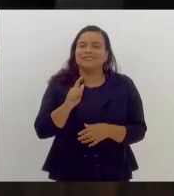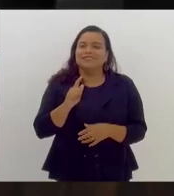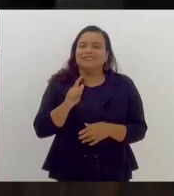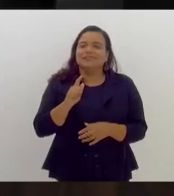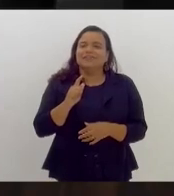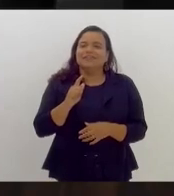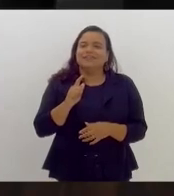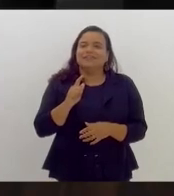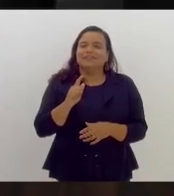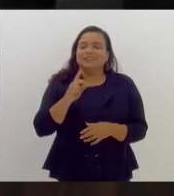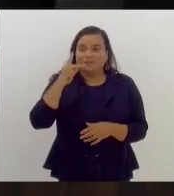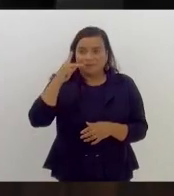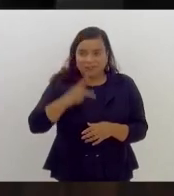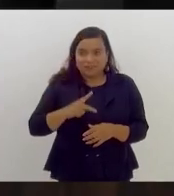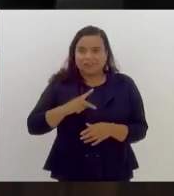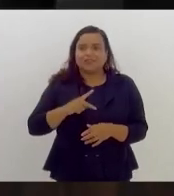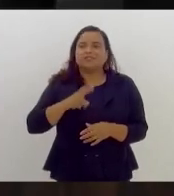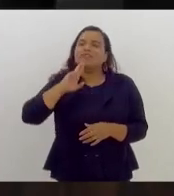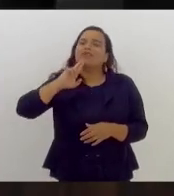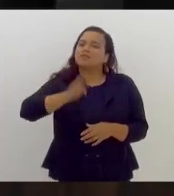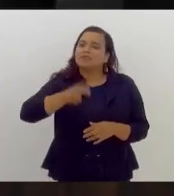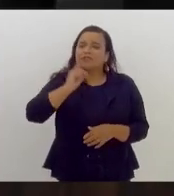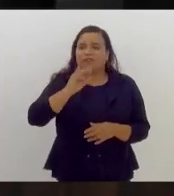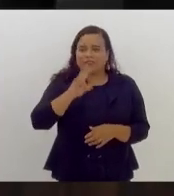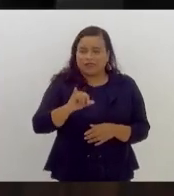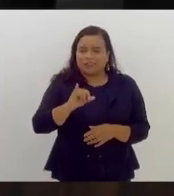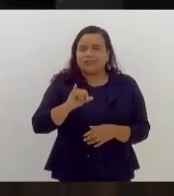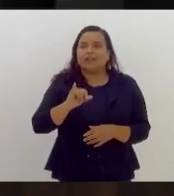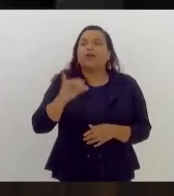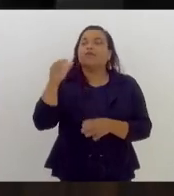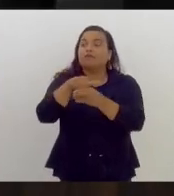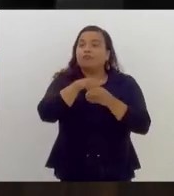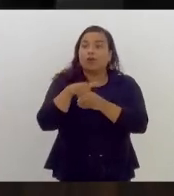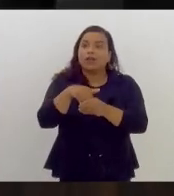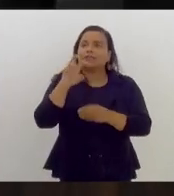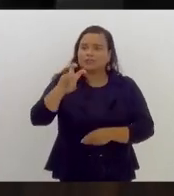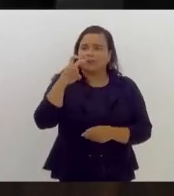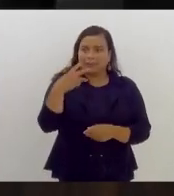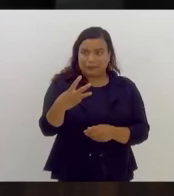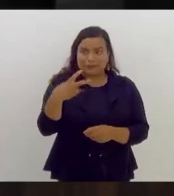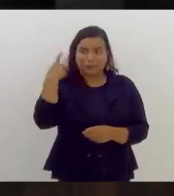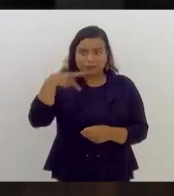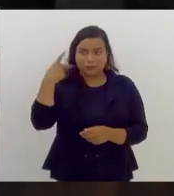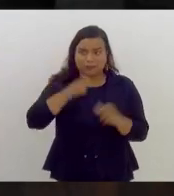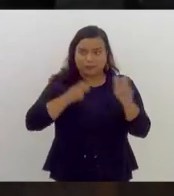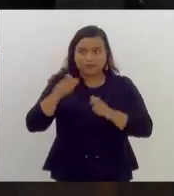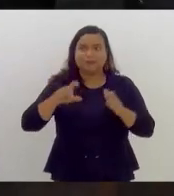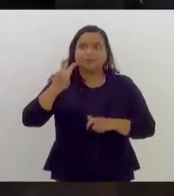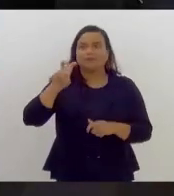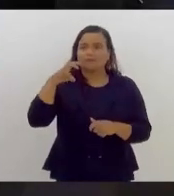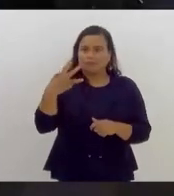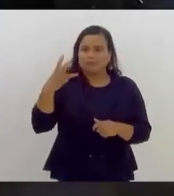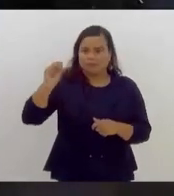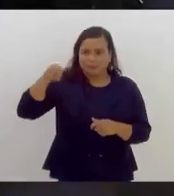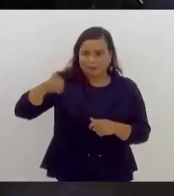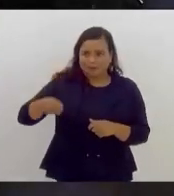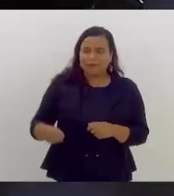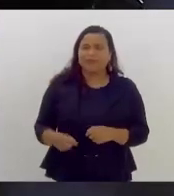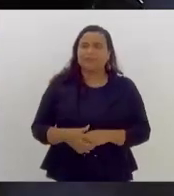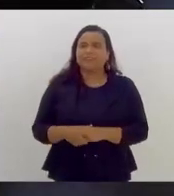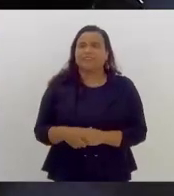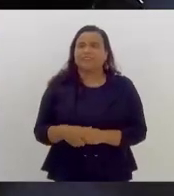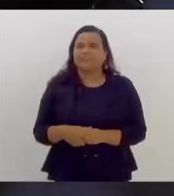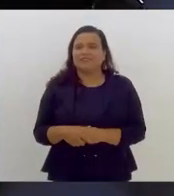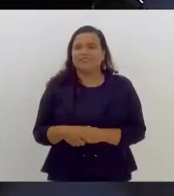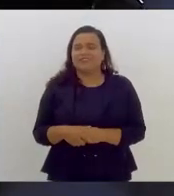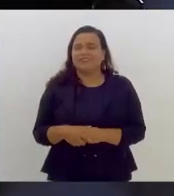vai proclamar o resultado. Votaram 53 senhores parlamentares, 53 sims. Os